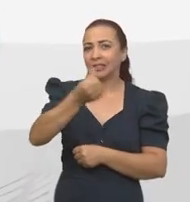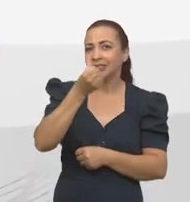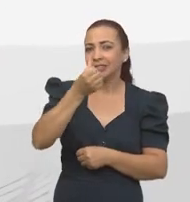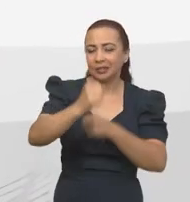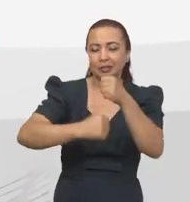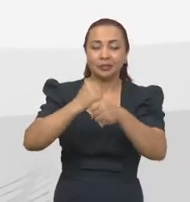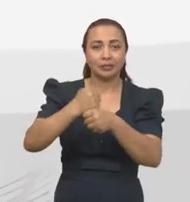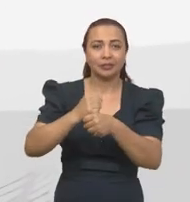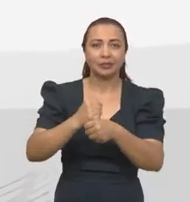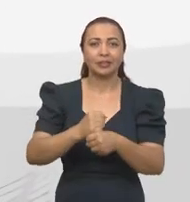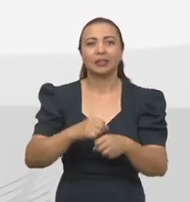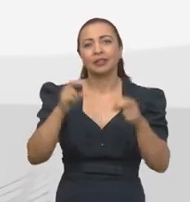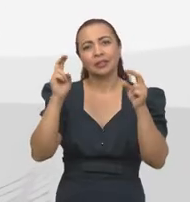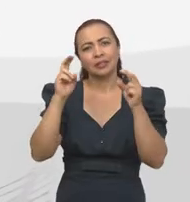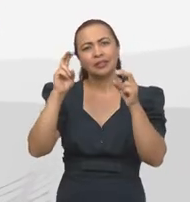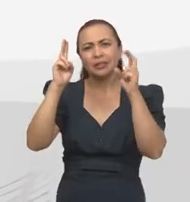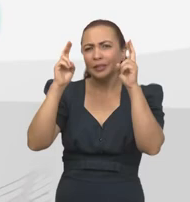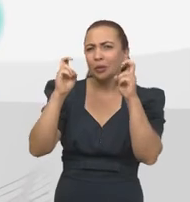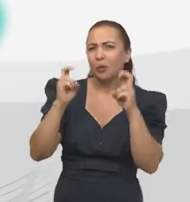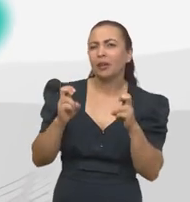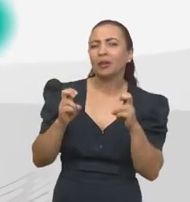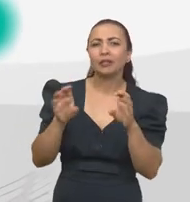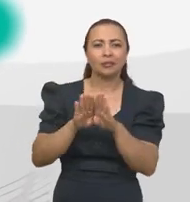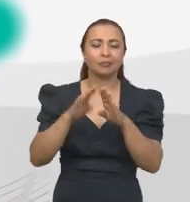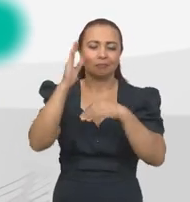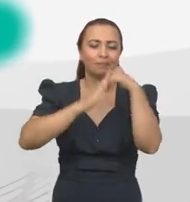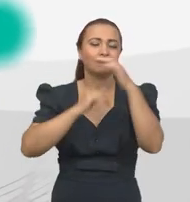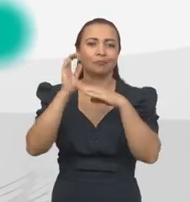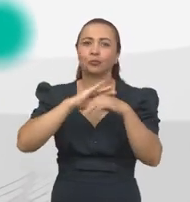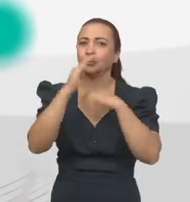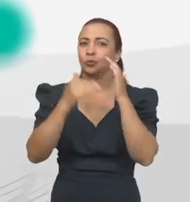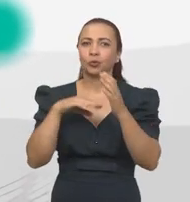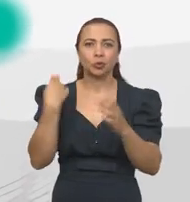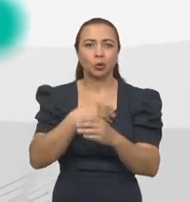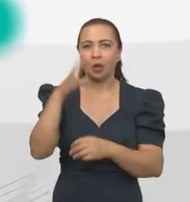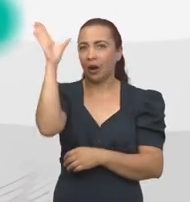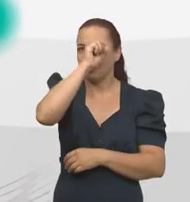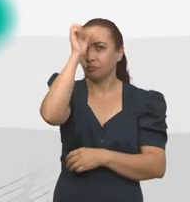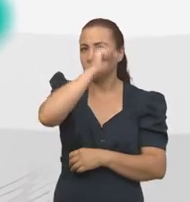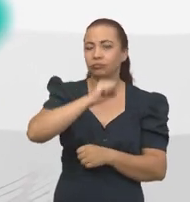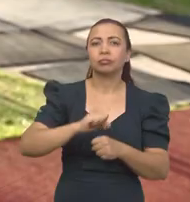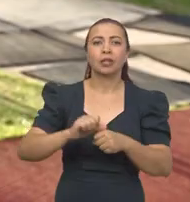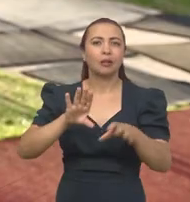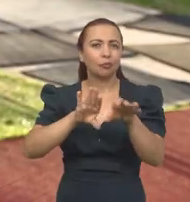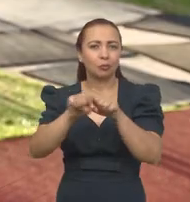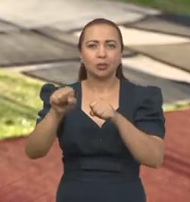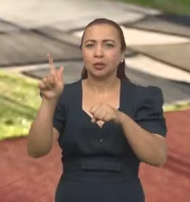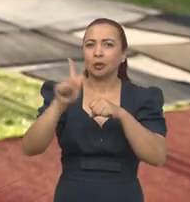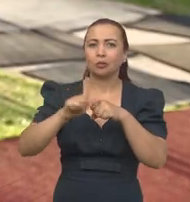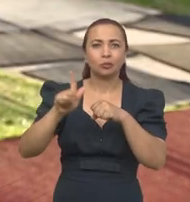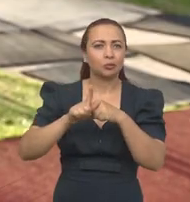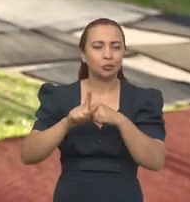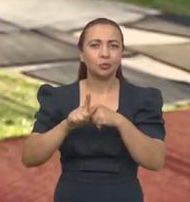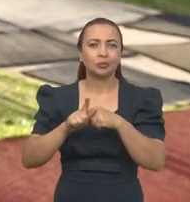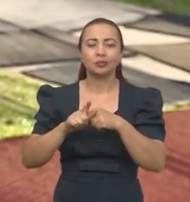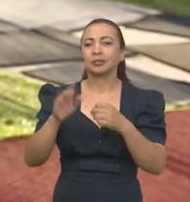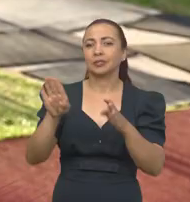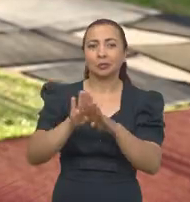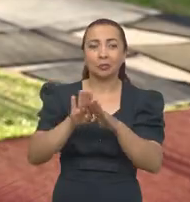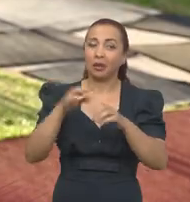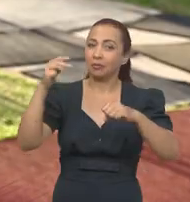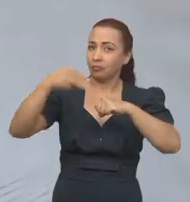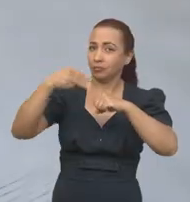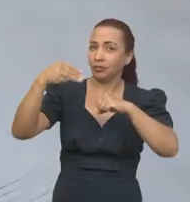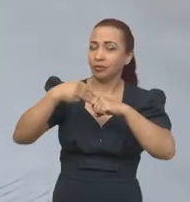anos aí através de muita teoria e prática ou seja tudo que a gente aprende Na graduação durante a graduação outra mesmo até mesmo